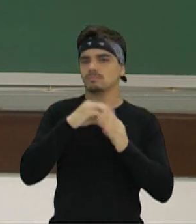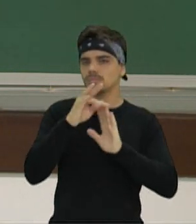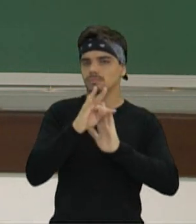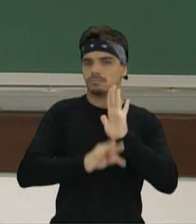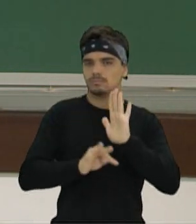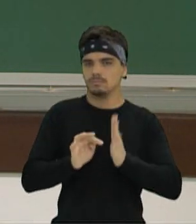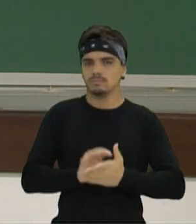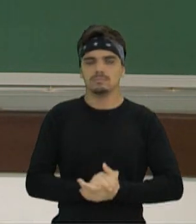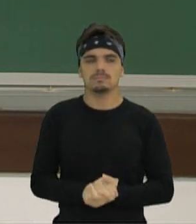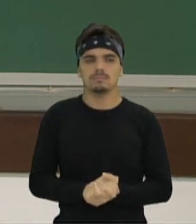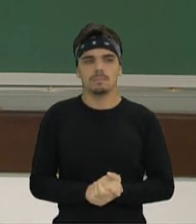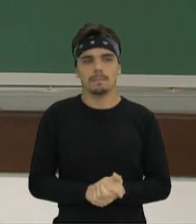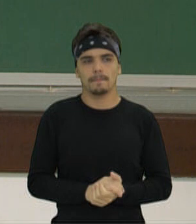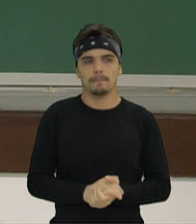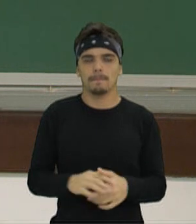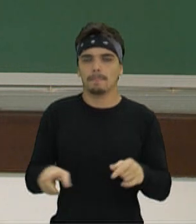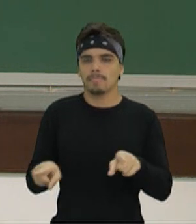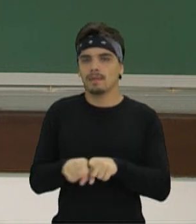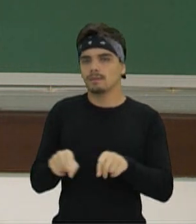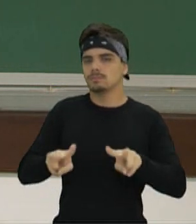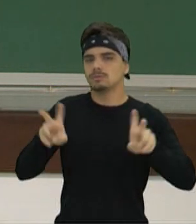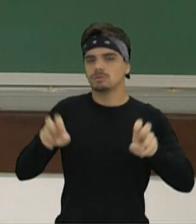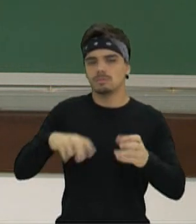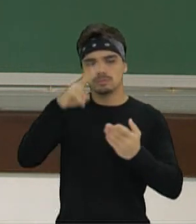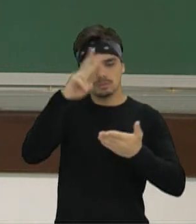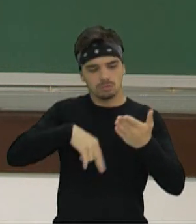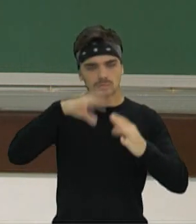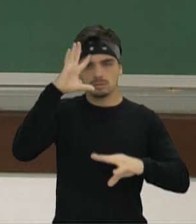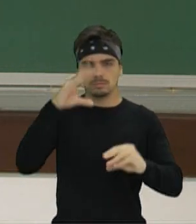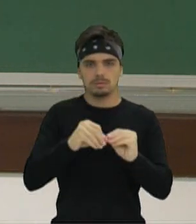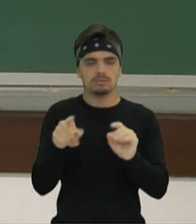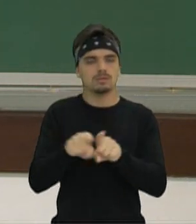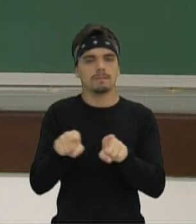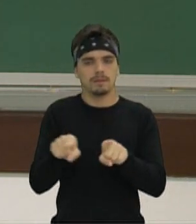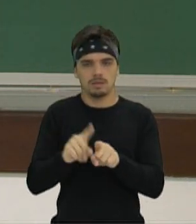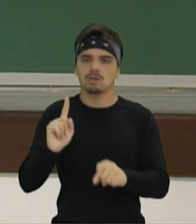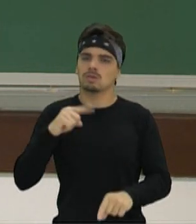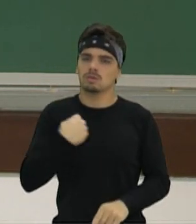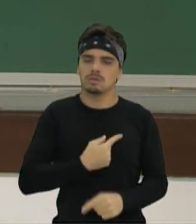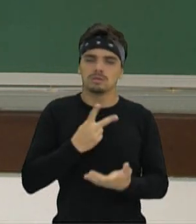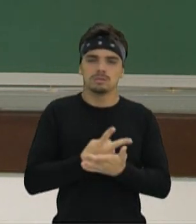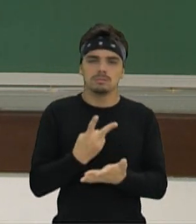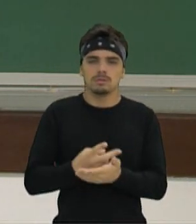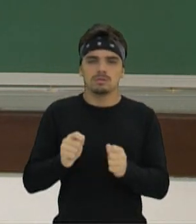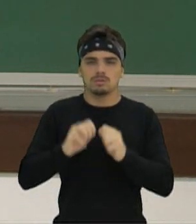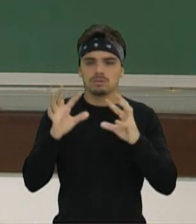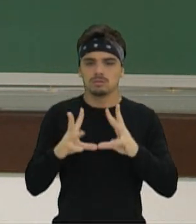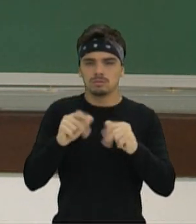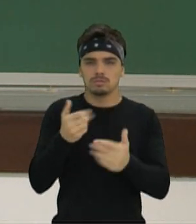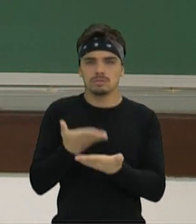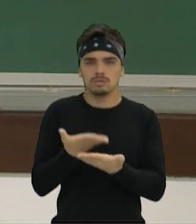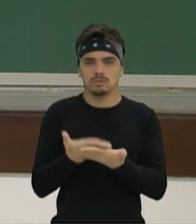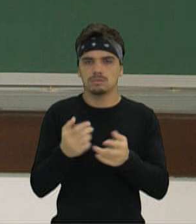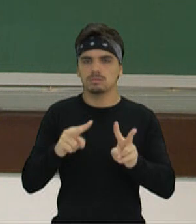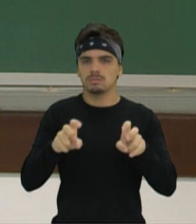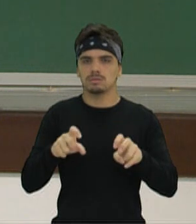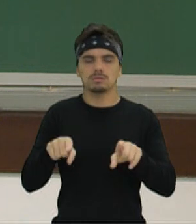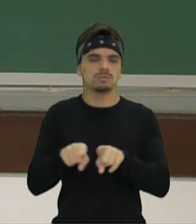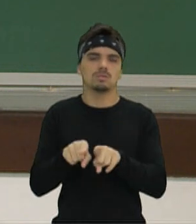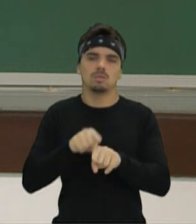né? Trabalhamos com leitura e interpretação, coisa que a gente tem feito toda a aula, né? E que,